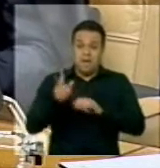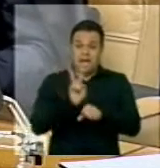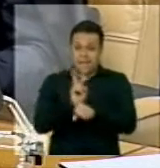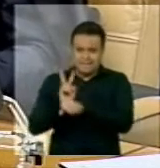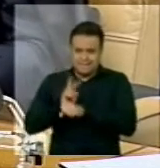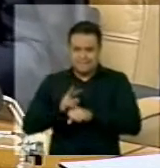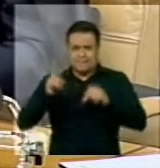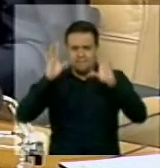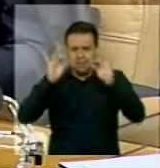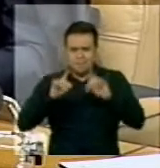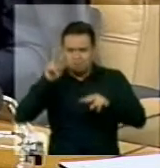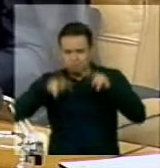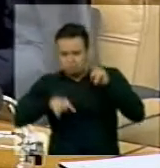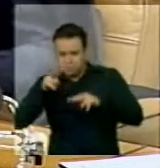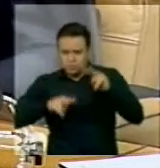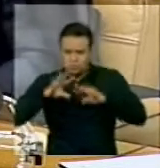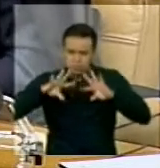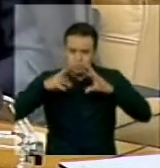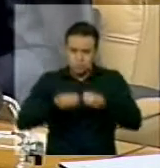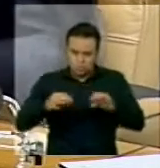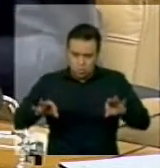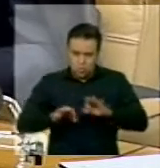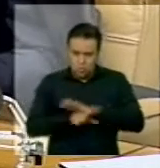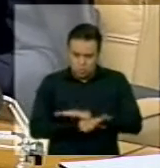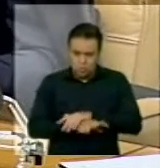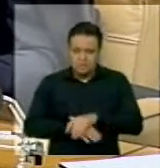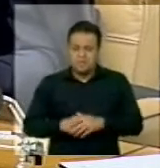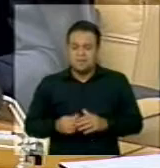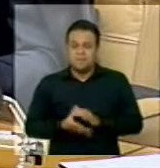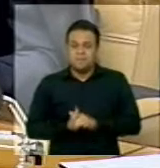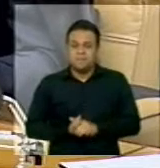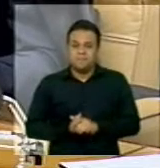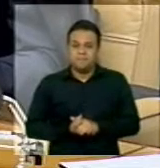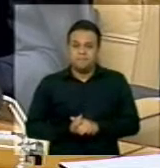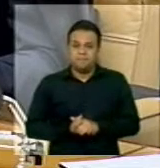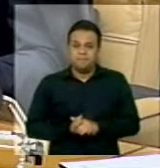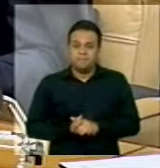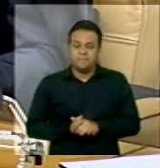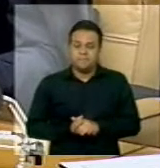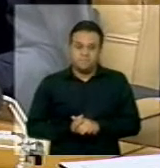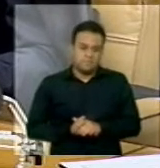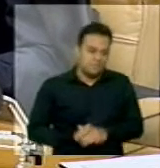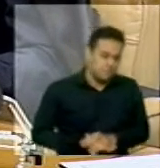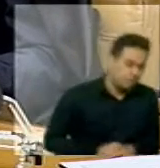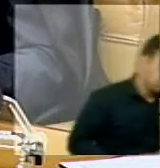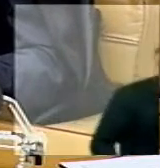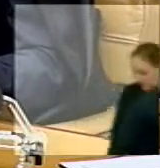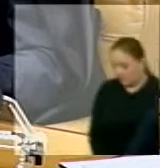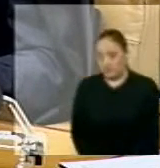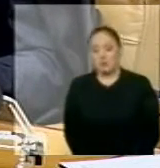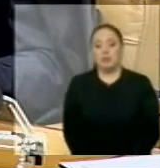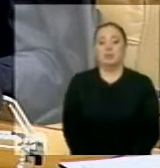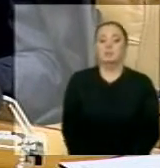concluí assistir razão à autora, à Procuradoria-Geral da República. É certo